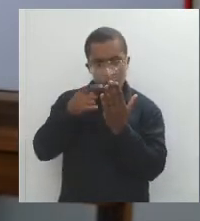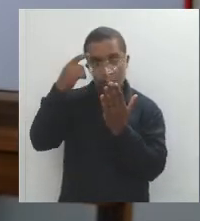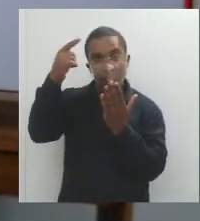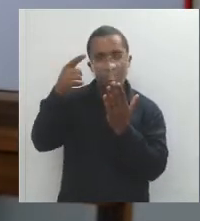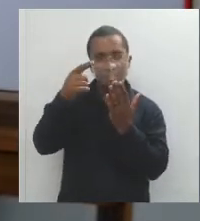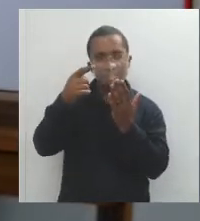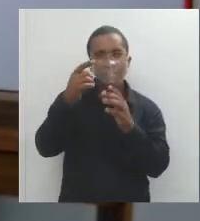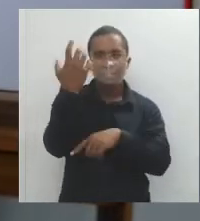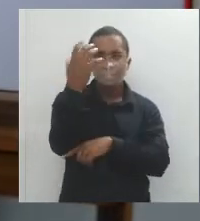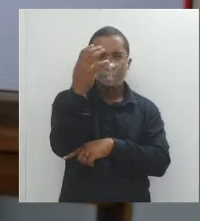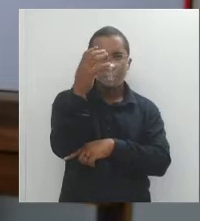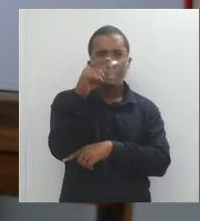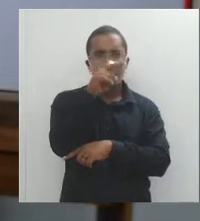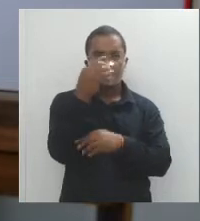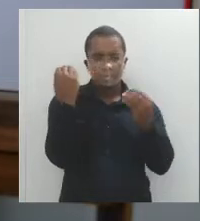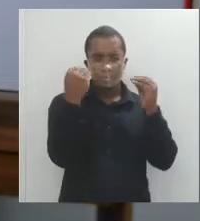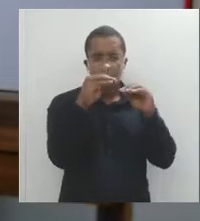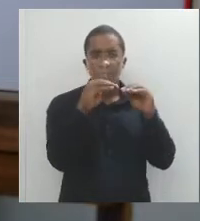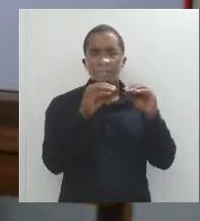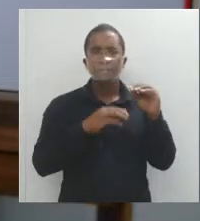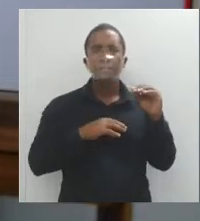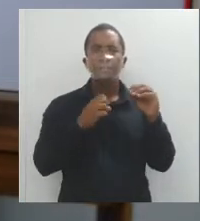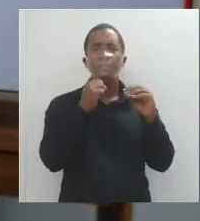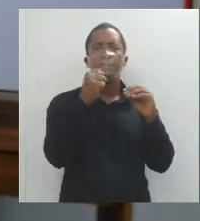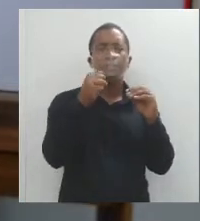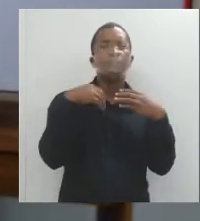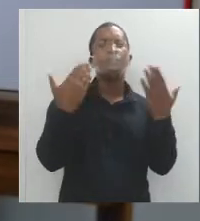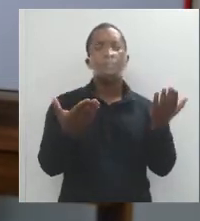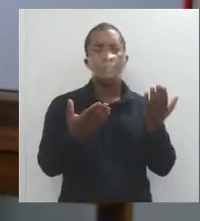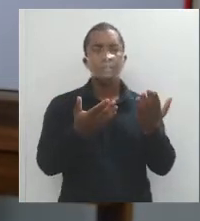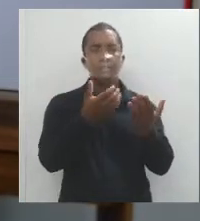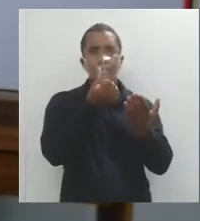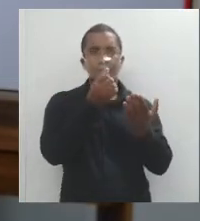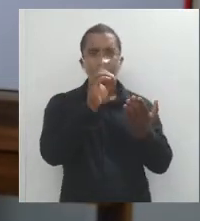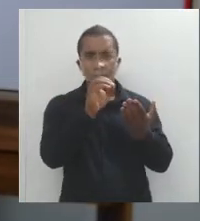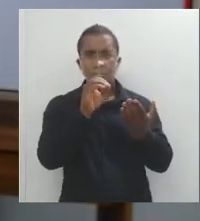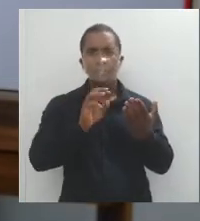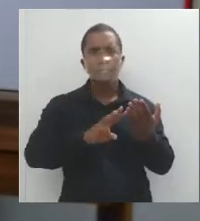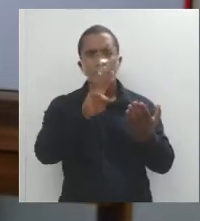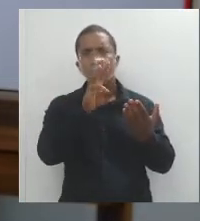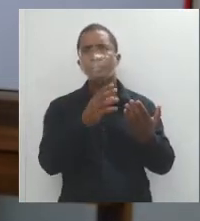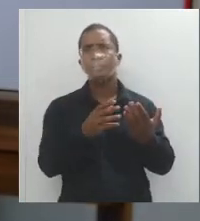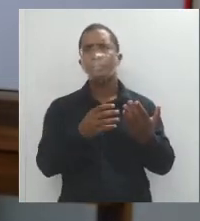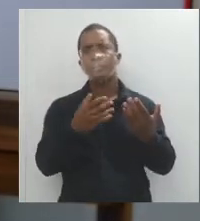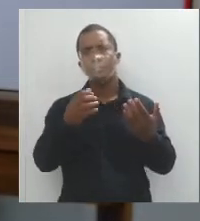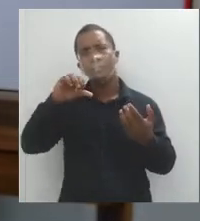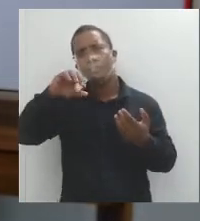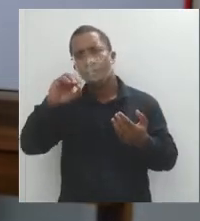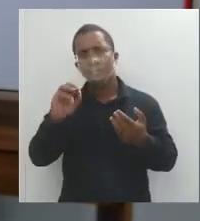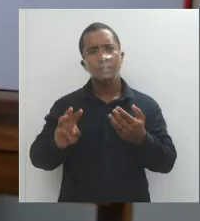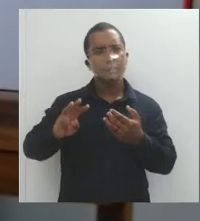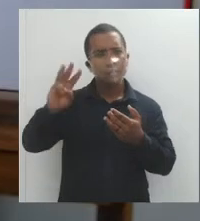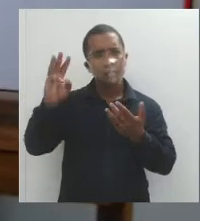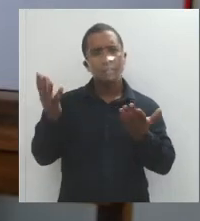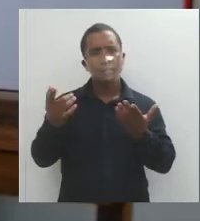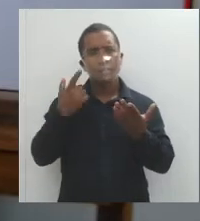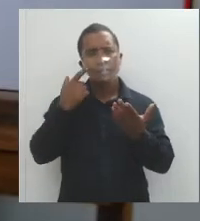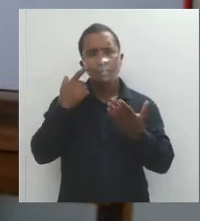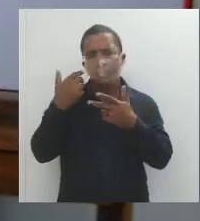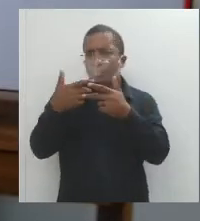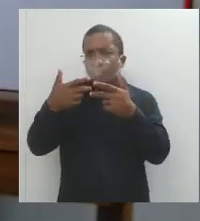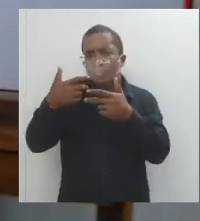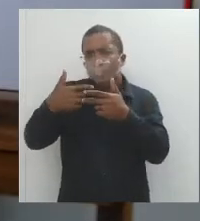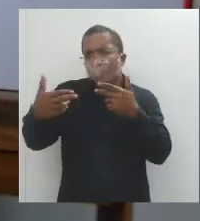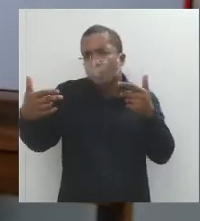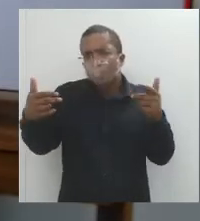ventilador. O ventilador lá tinha 60 watts, 90 watts. Então, quando eu pego um aparelho elétrico, tem a potência